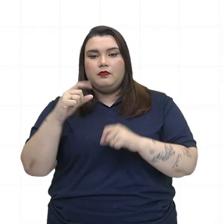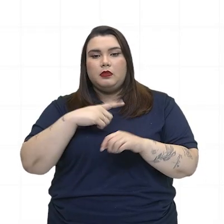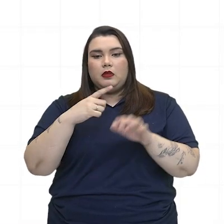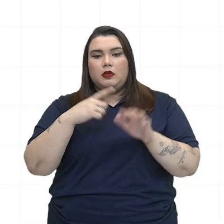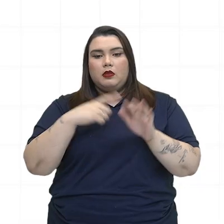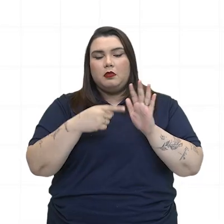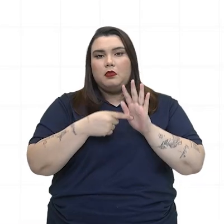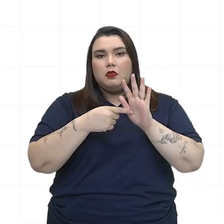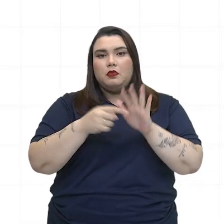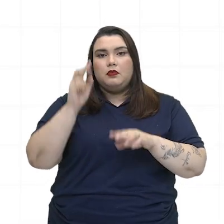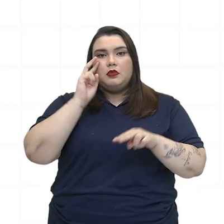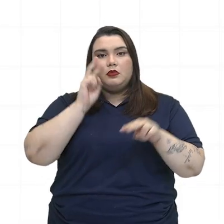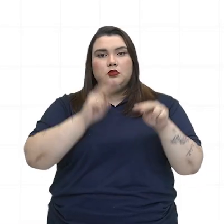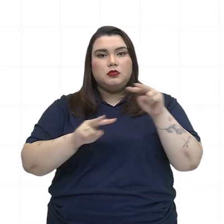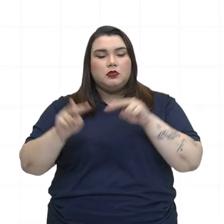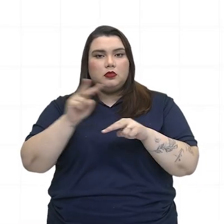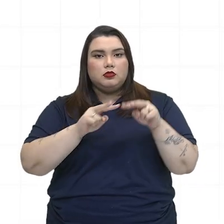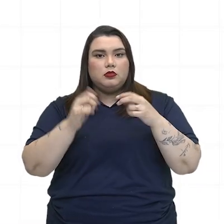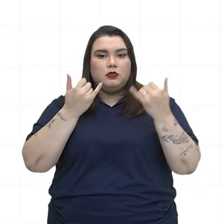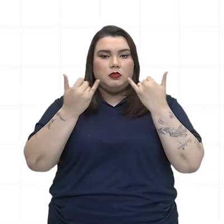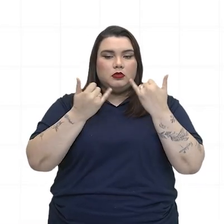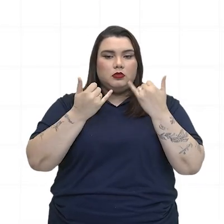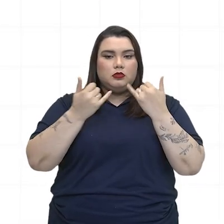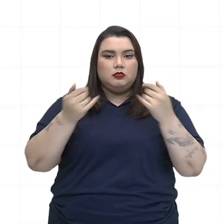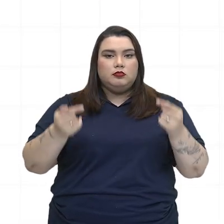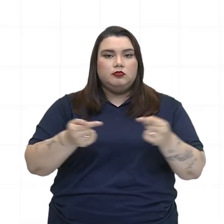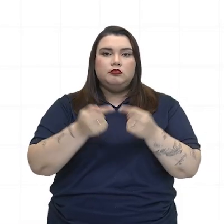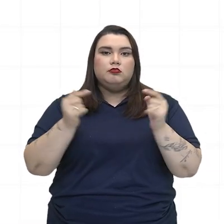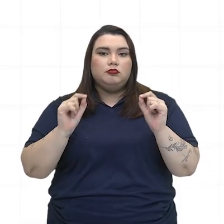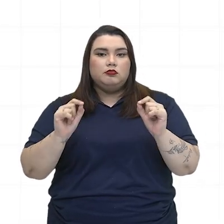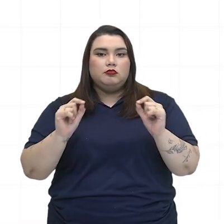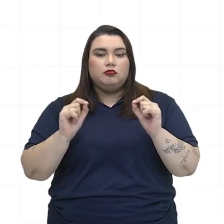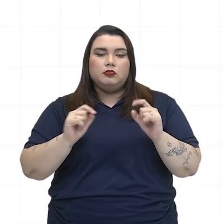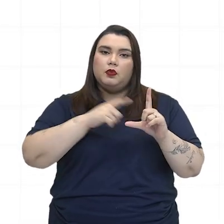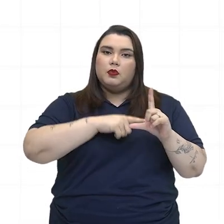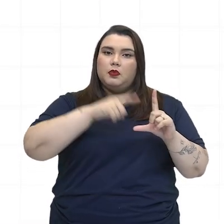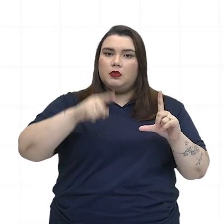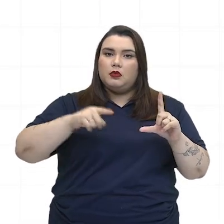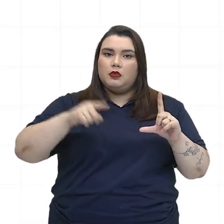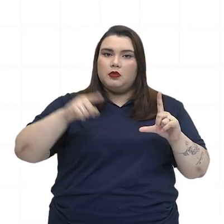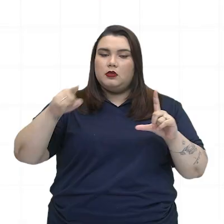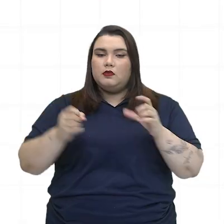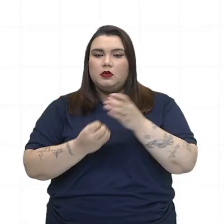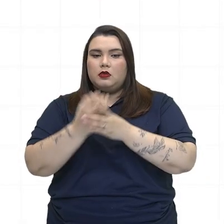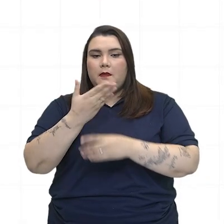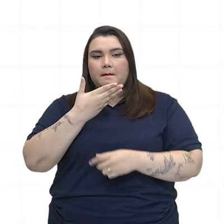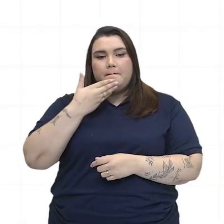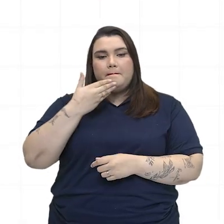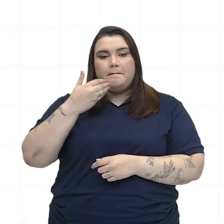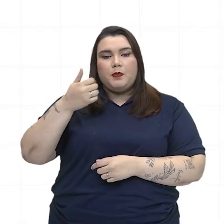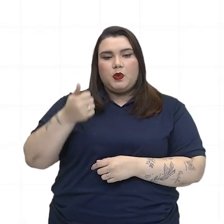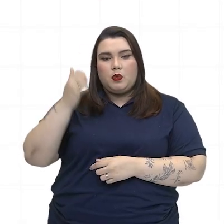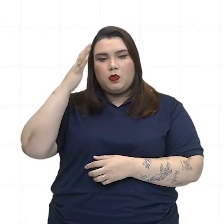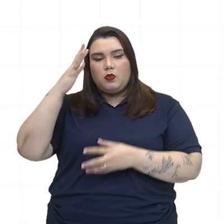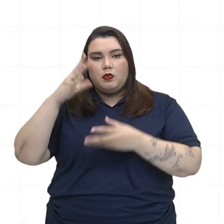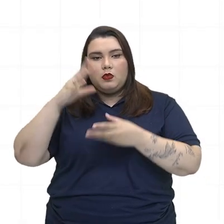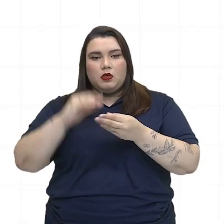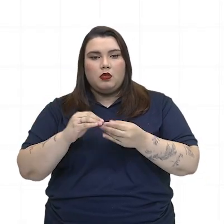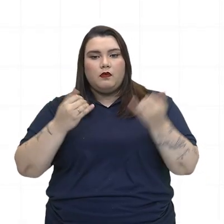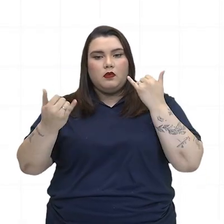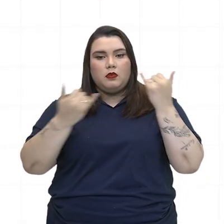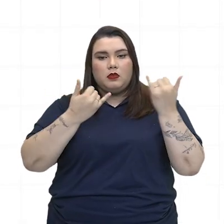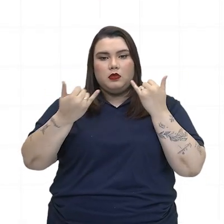um indicador ali visual, né, através de quê? De um gráfico. Fica bem mais rápido a percepção de